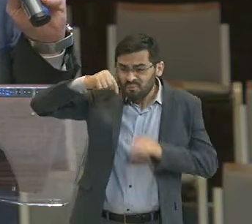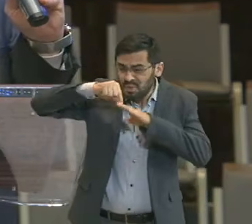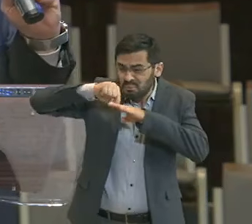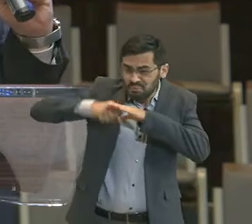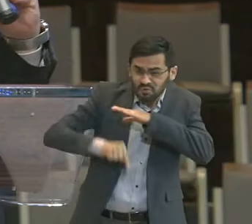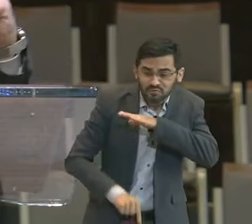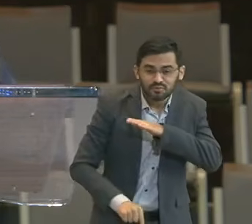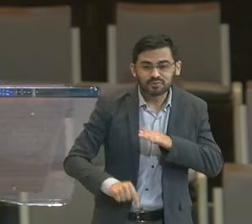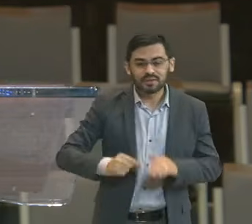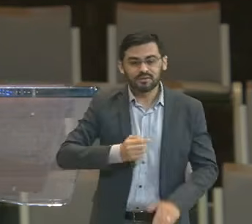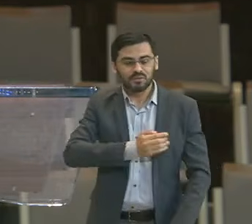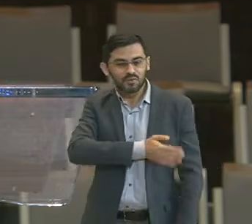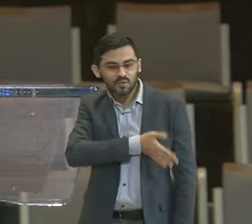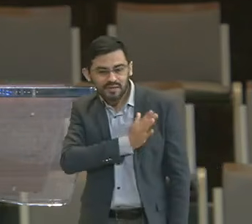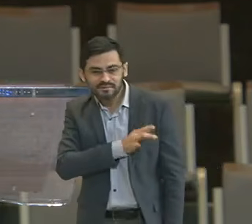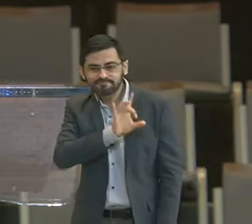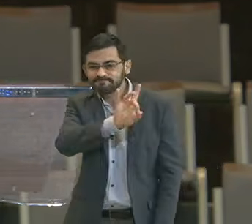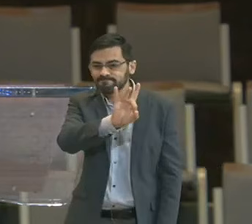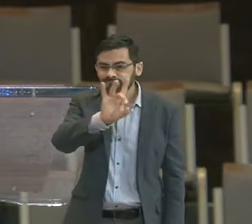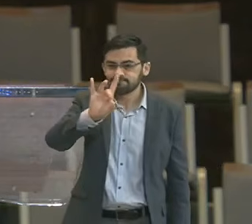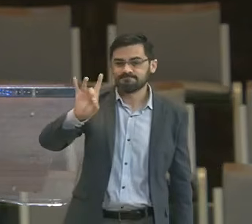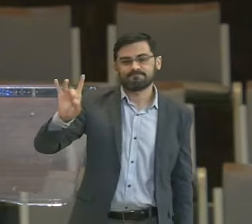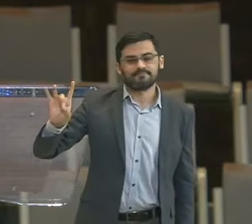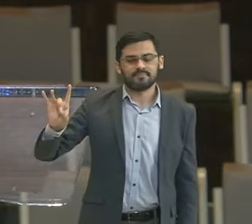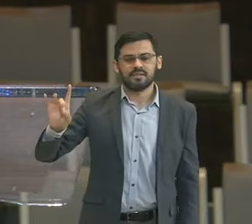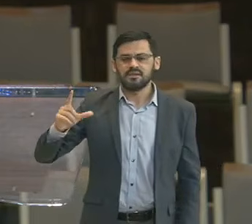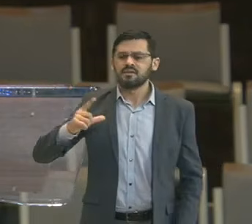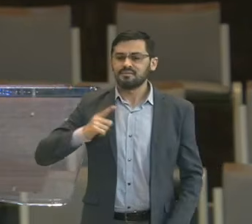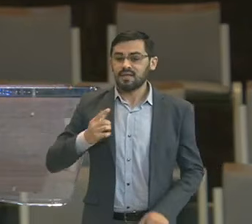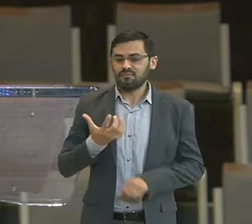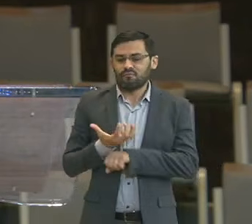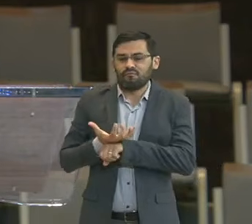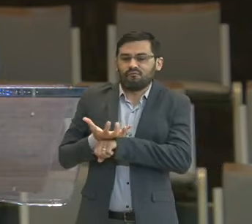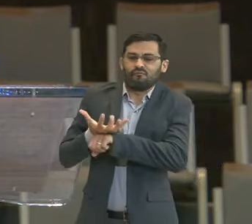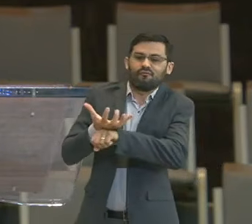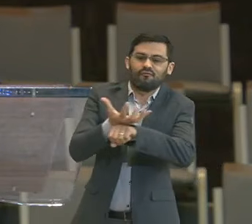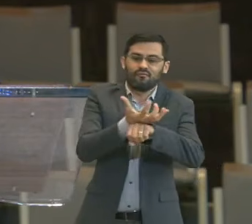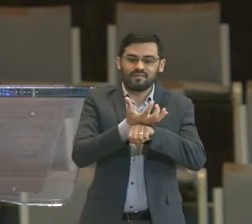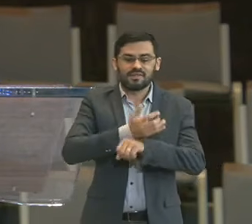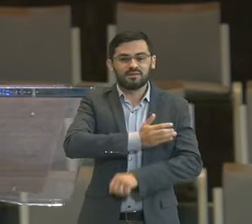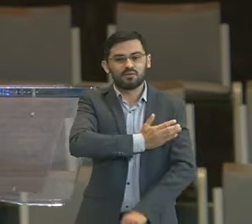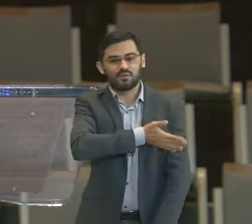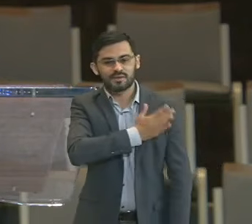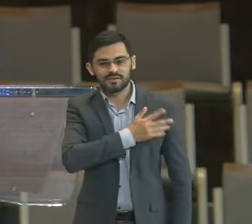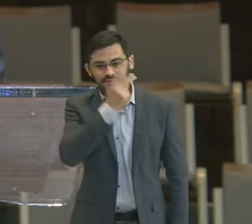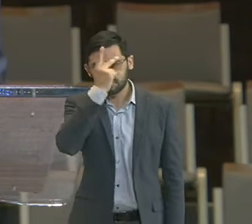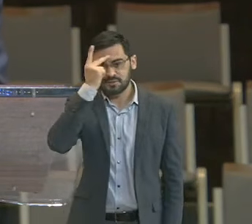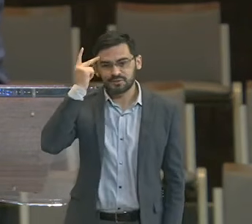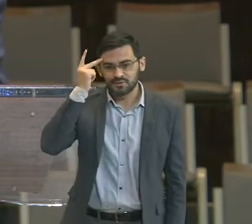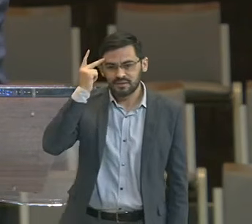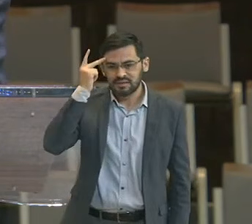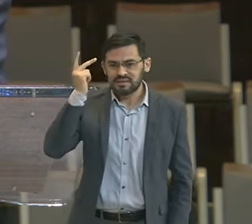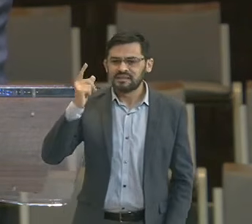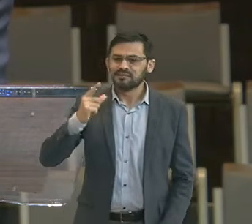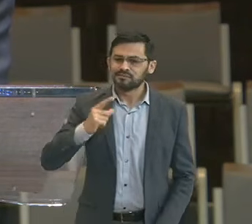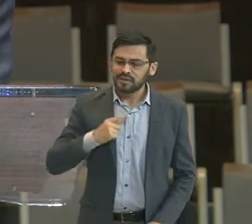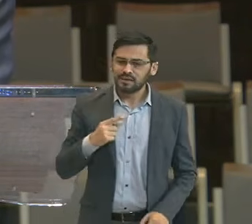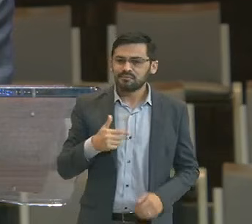profunda dentro de cada ser humano. Há um vazio no coração. Há uma perda